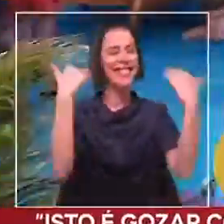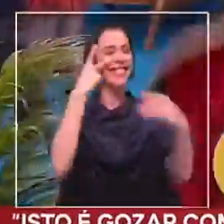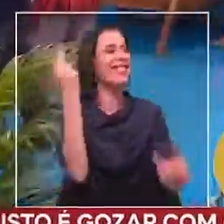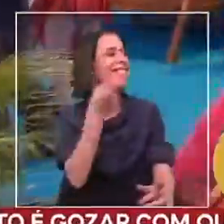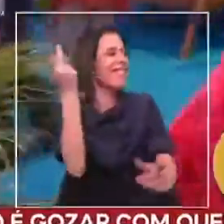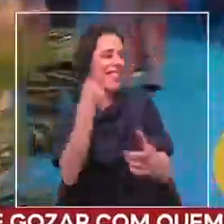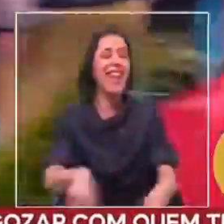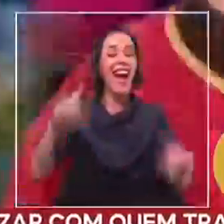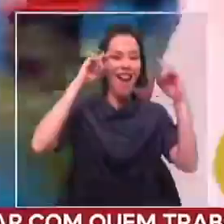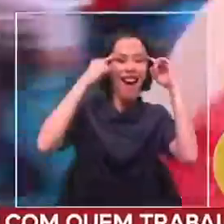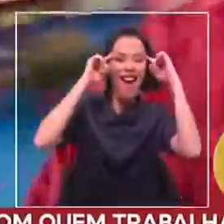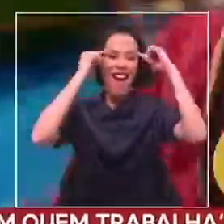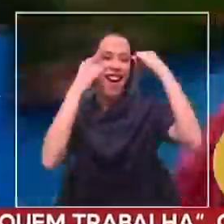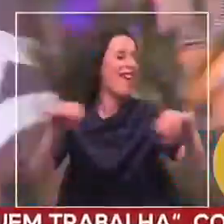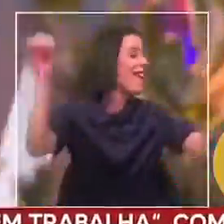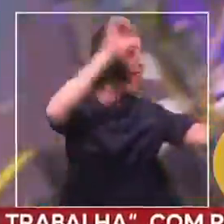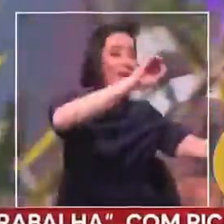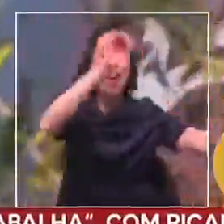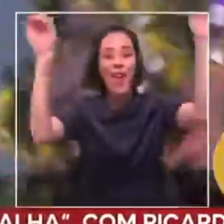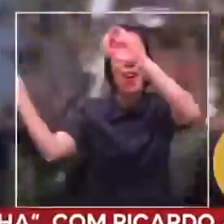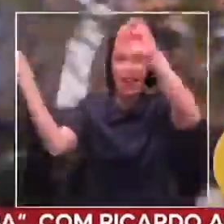viver a vida louca,